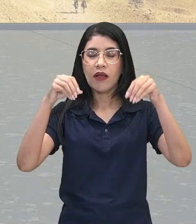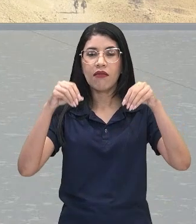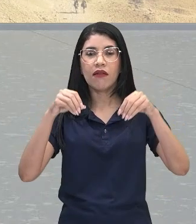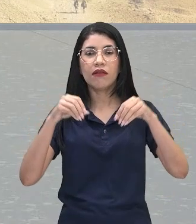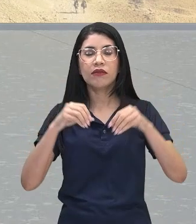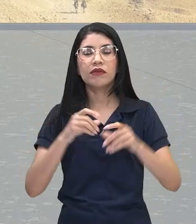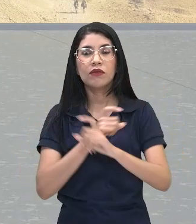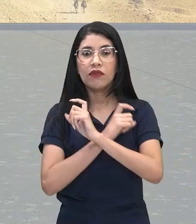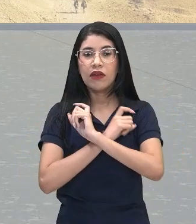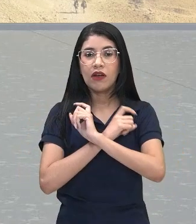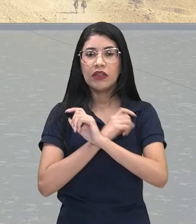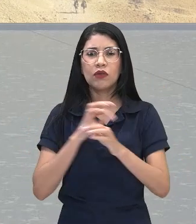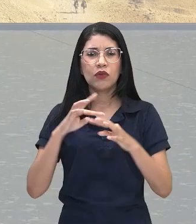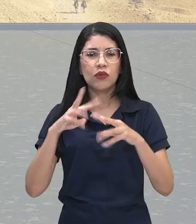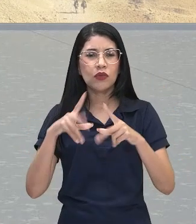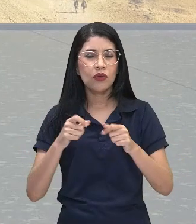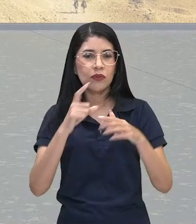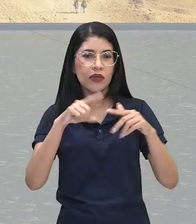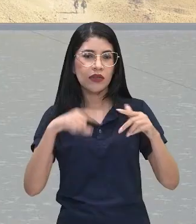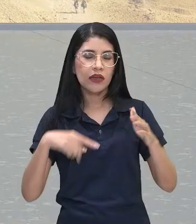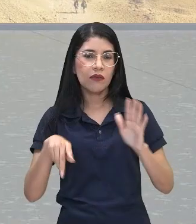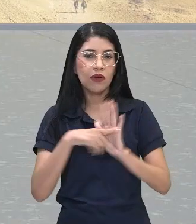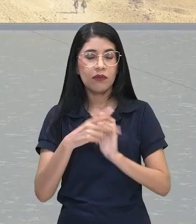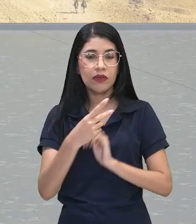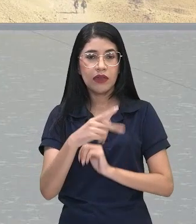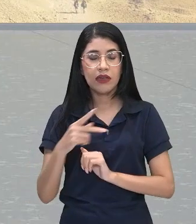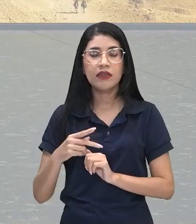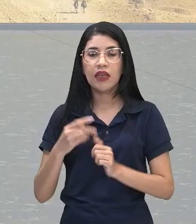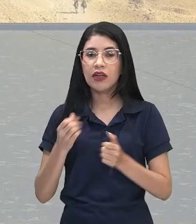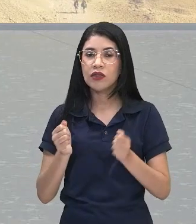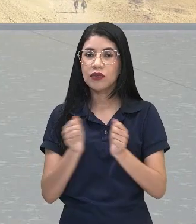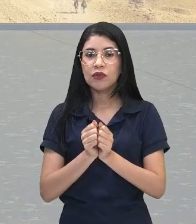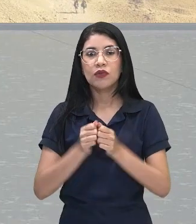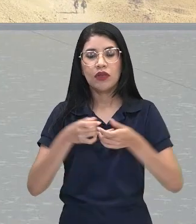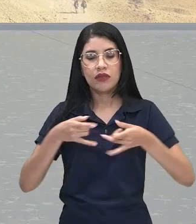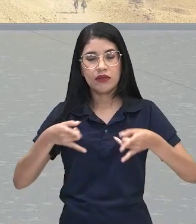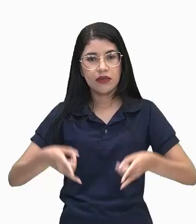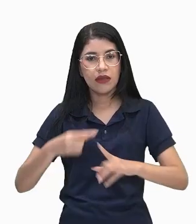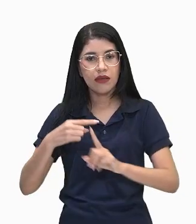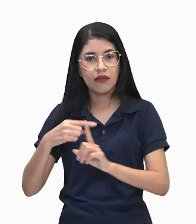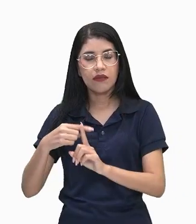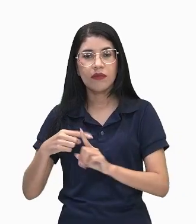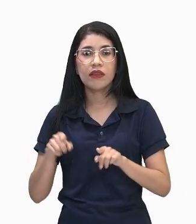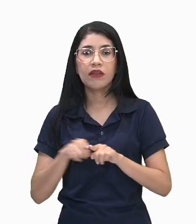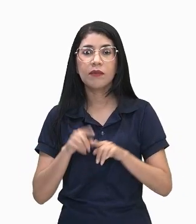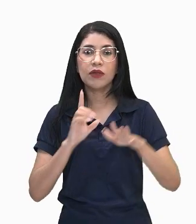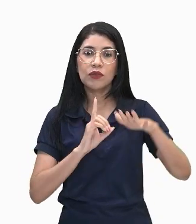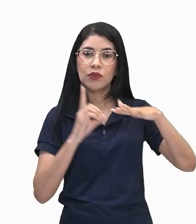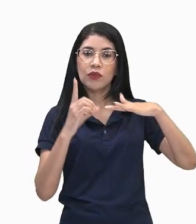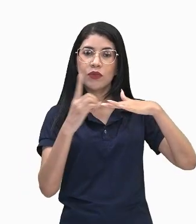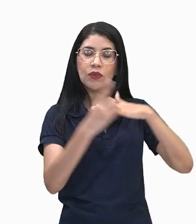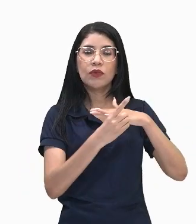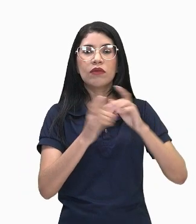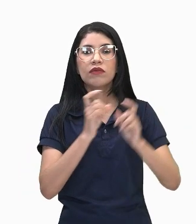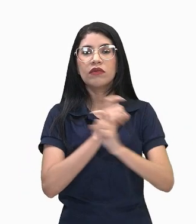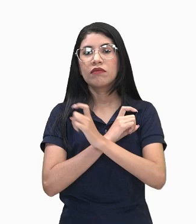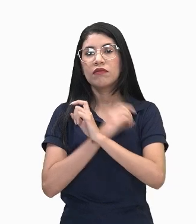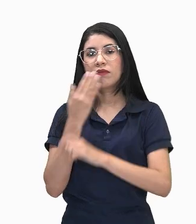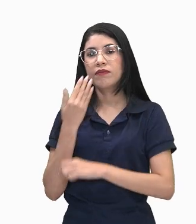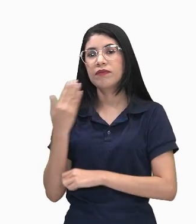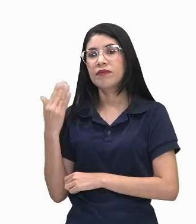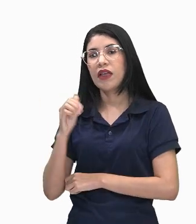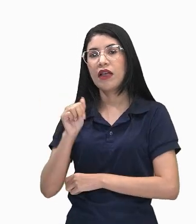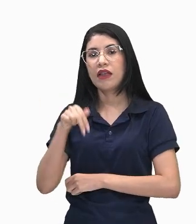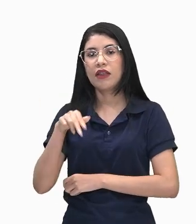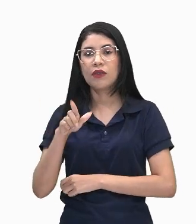faraó eram enterrados juntos. E também nós temos os deuses egípcios. Vou mostrar para vocês. Aqui temos um Anubis